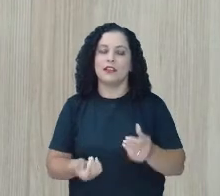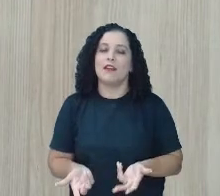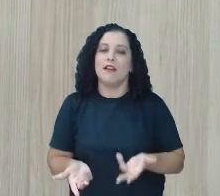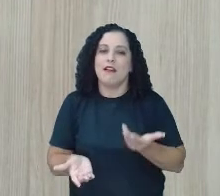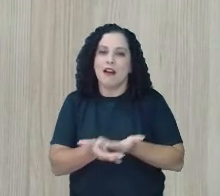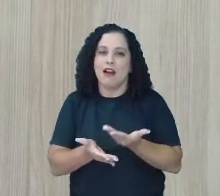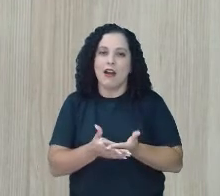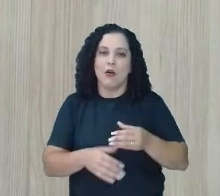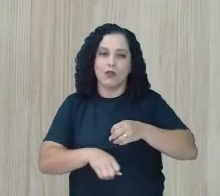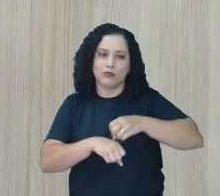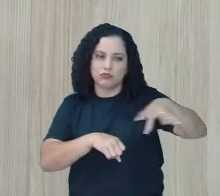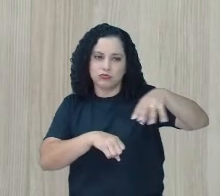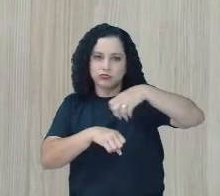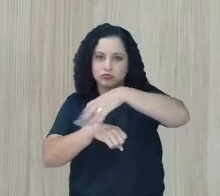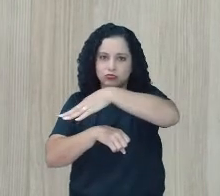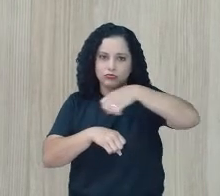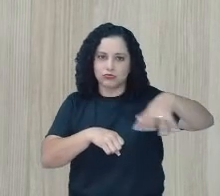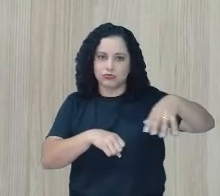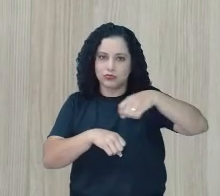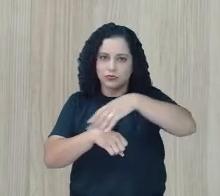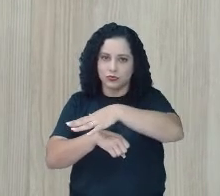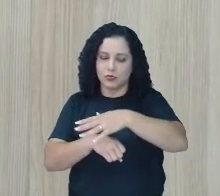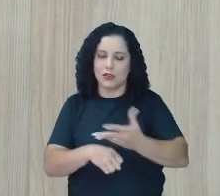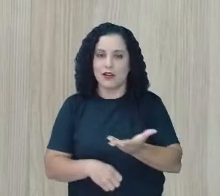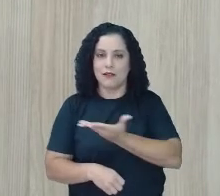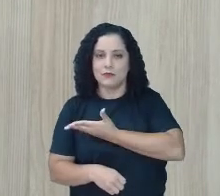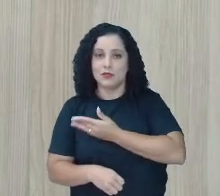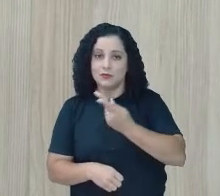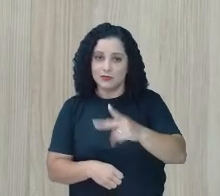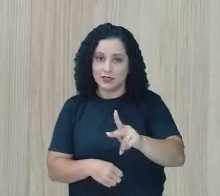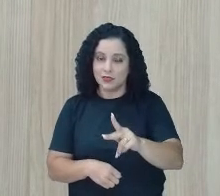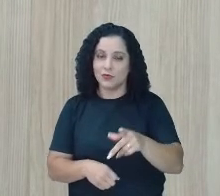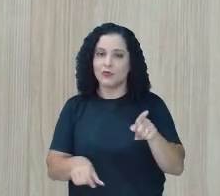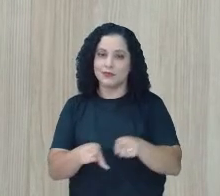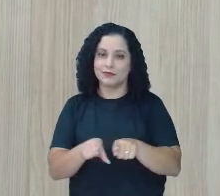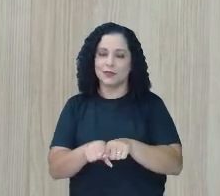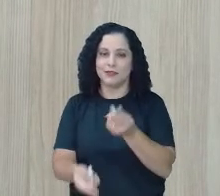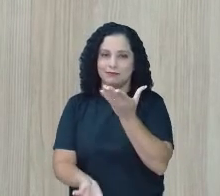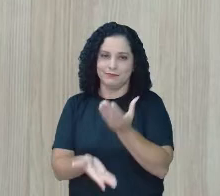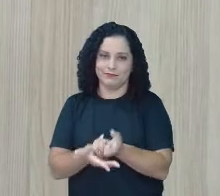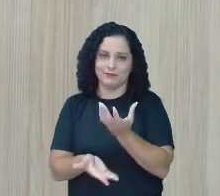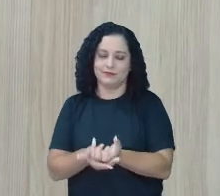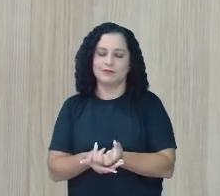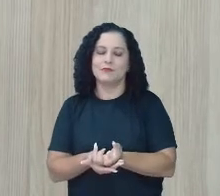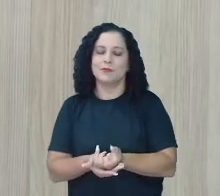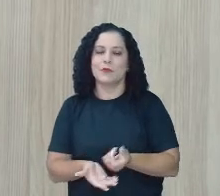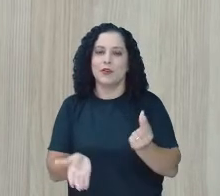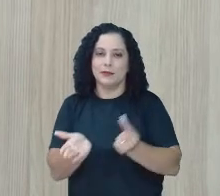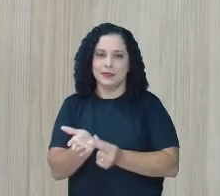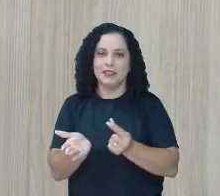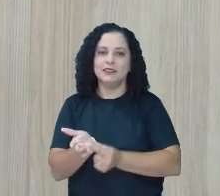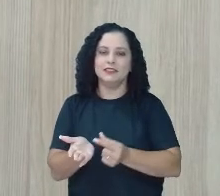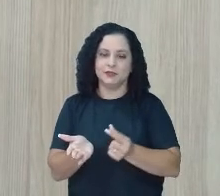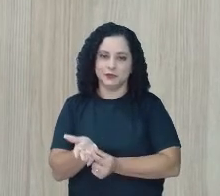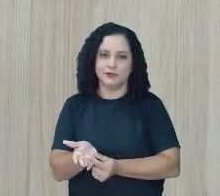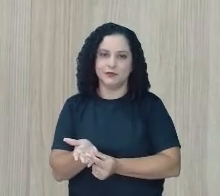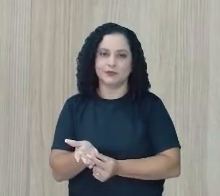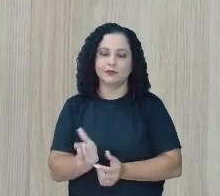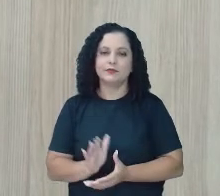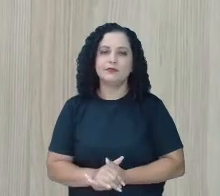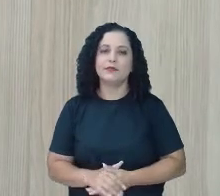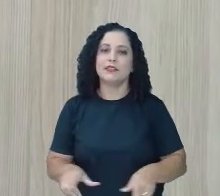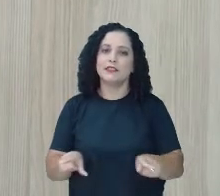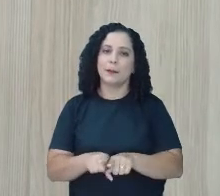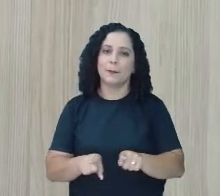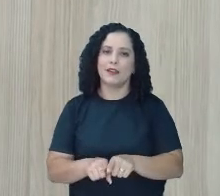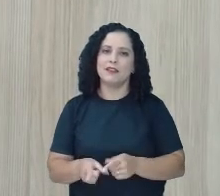as instruções para o teu coleguinha aí de classe, certo? Para que ele possa baixar também esse vídeo, esse aplicativo, desculpa, certo? E ter